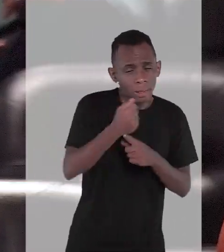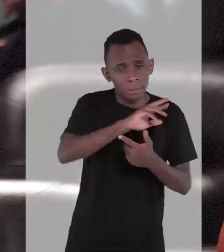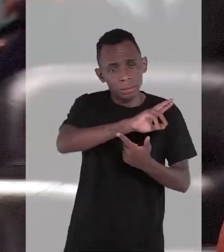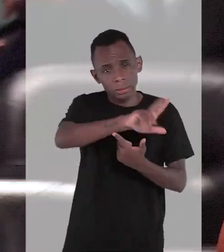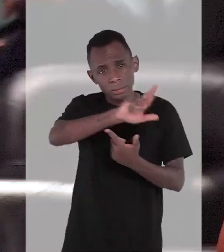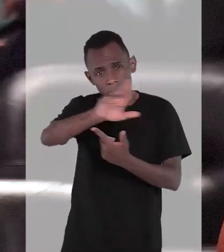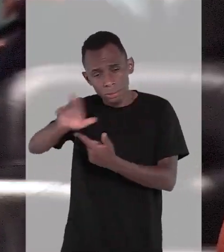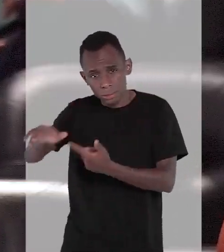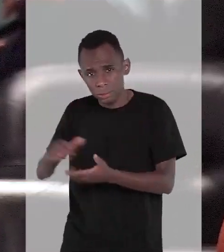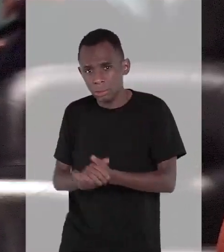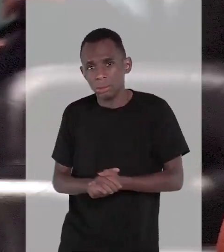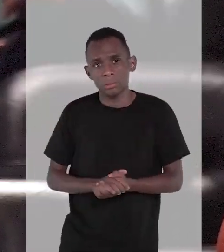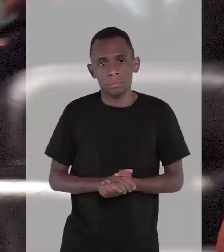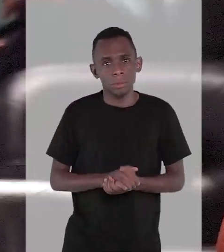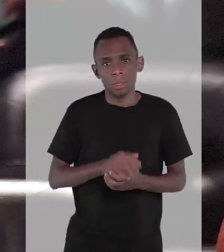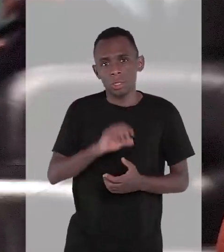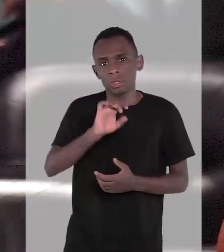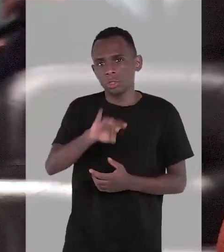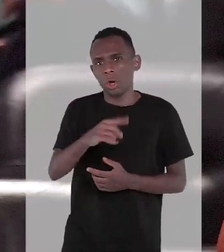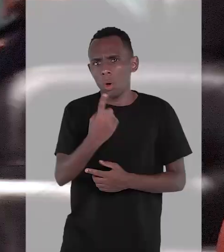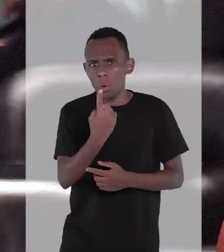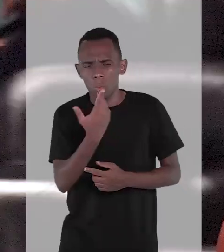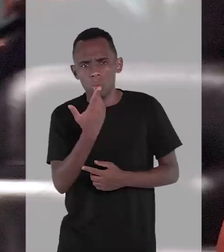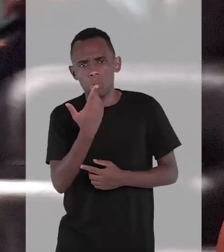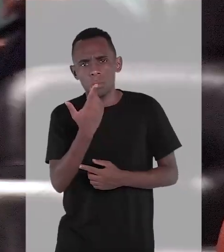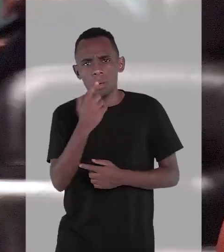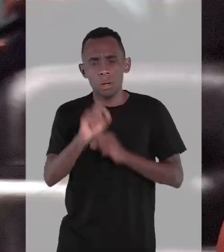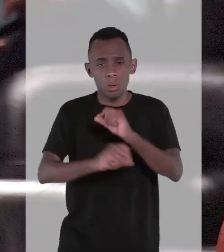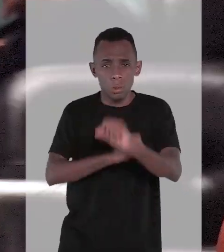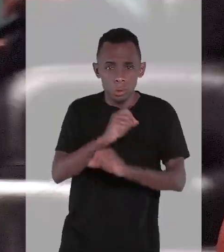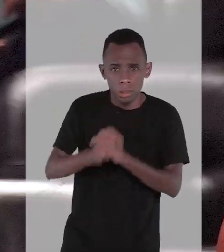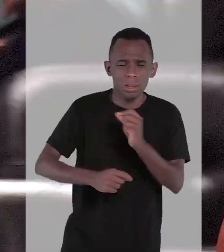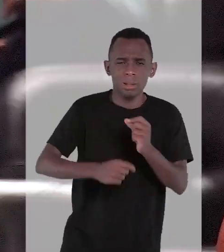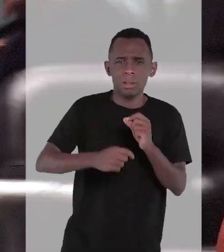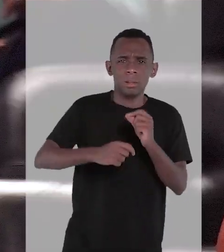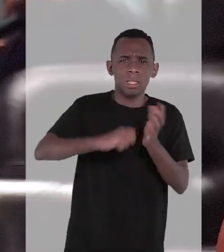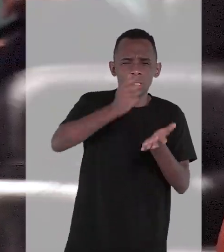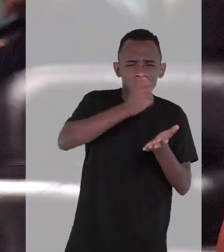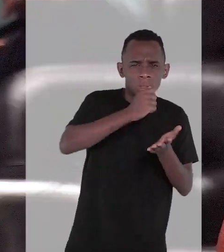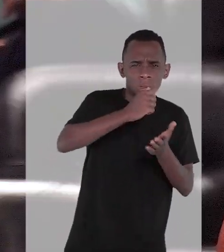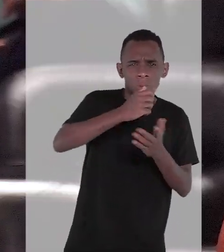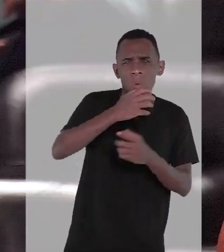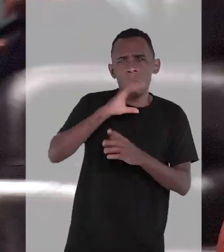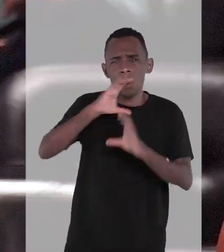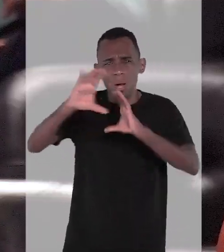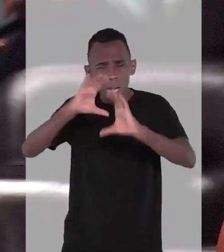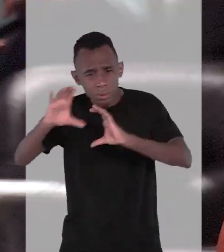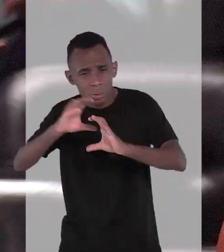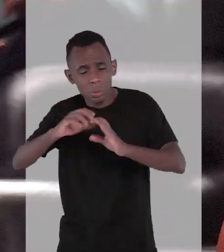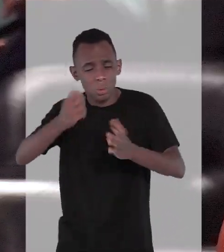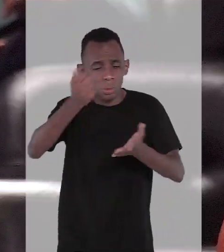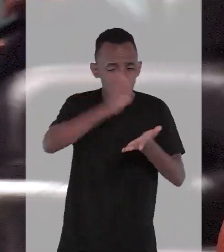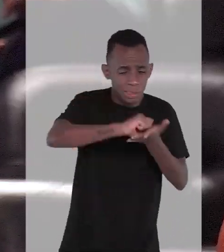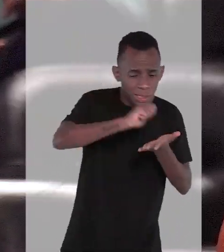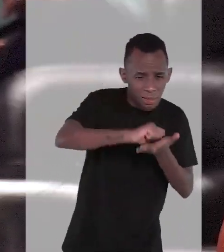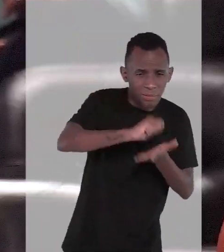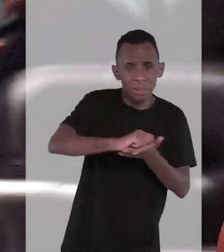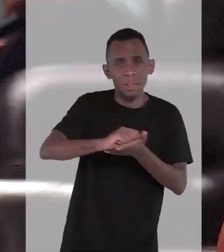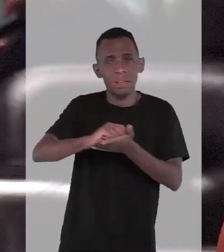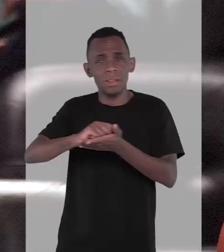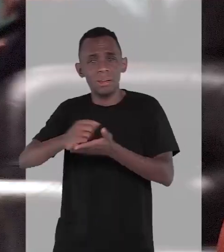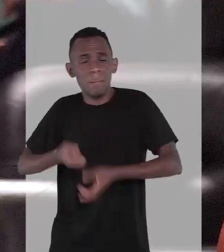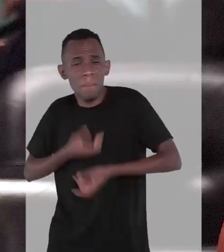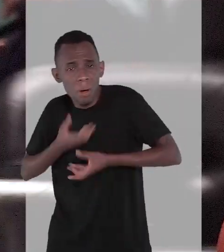né? Não é raro você ver transitar um cantor escrever, um cantor pintar, um